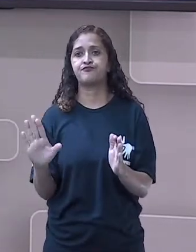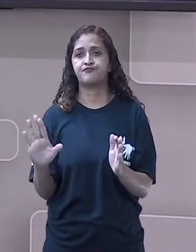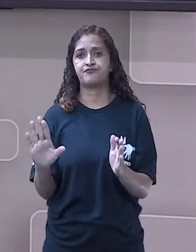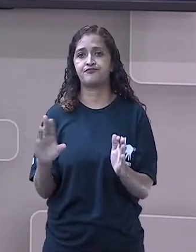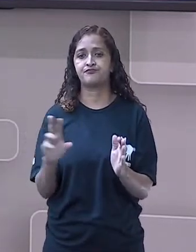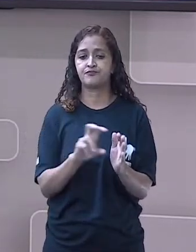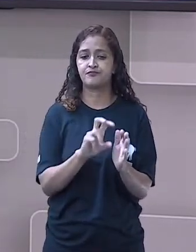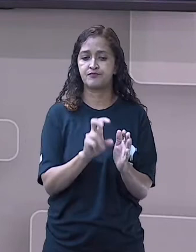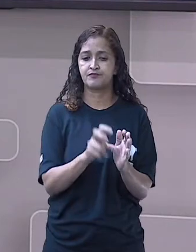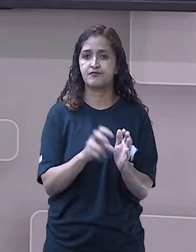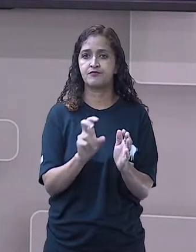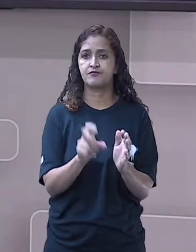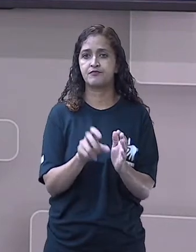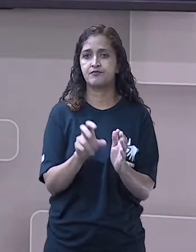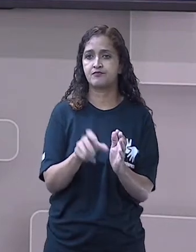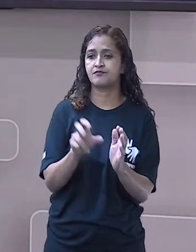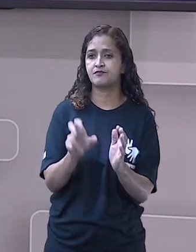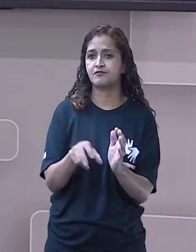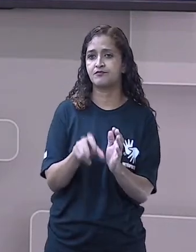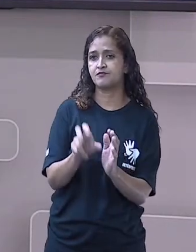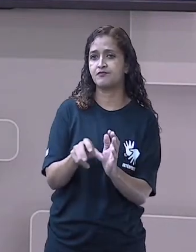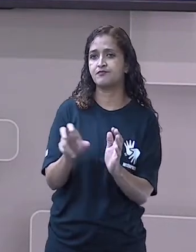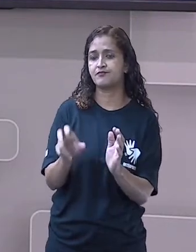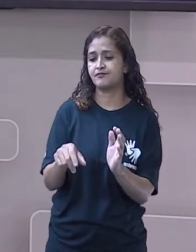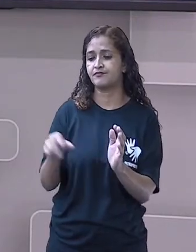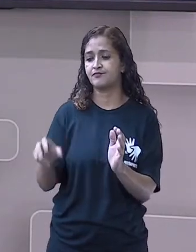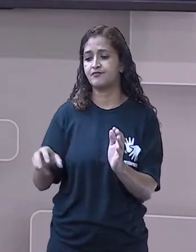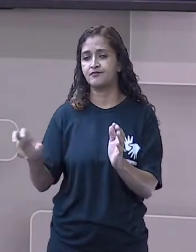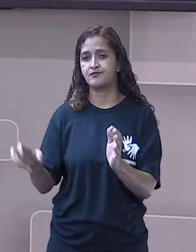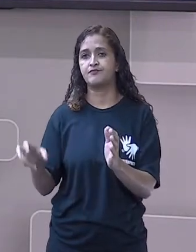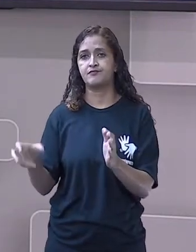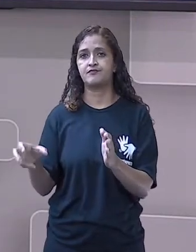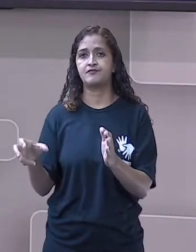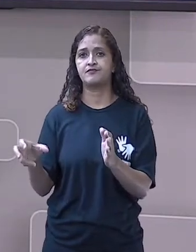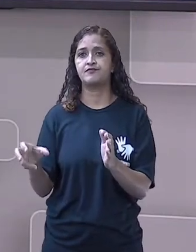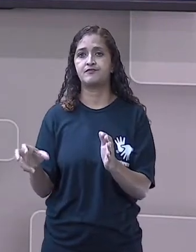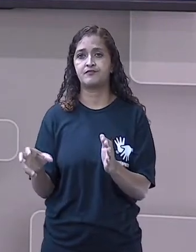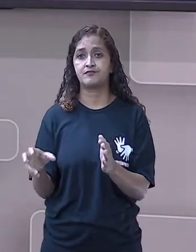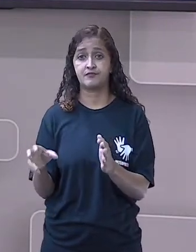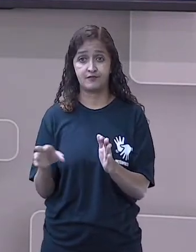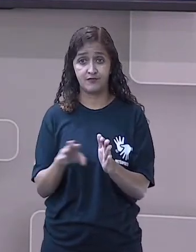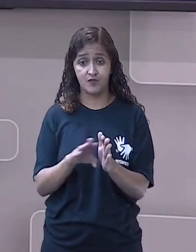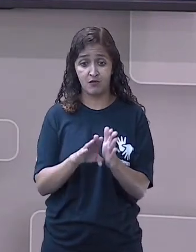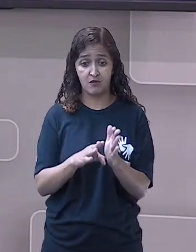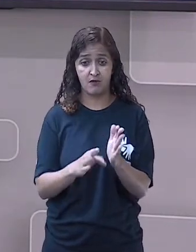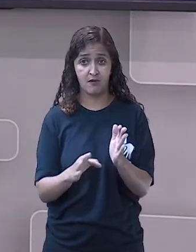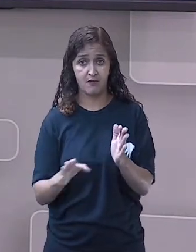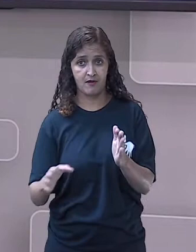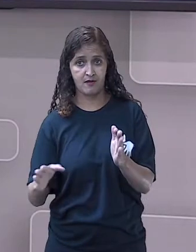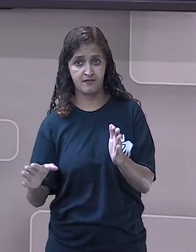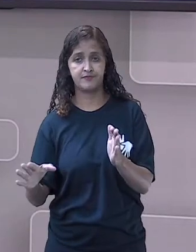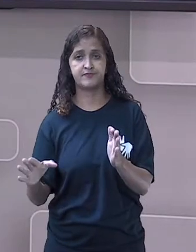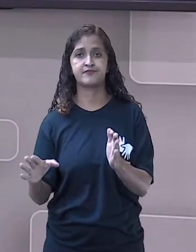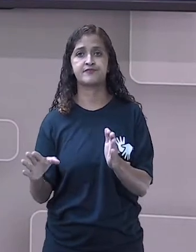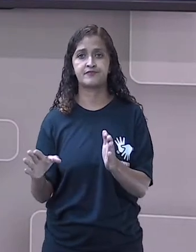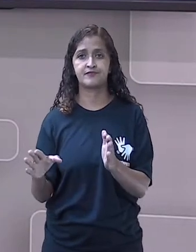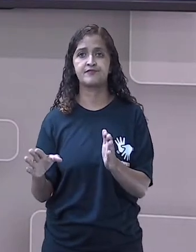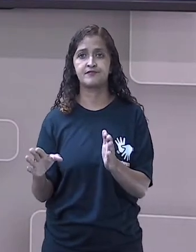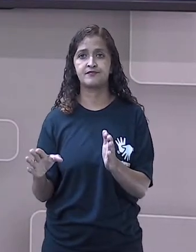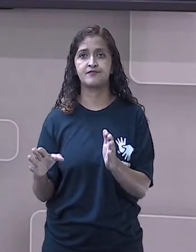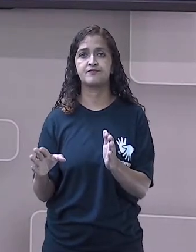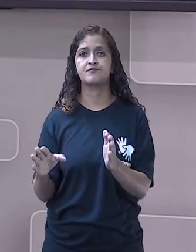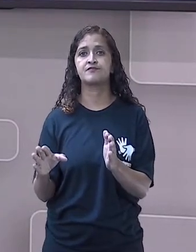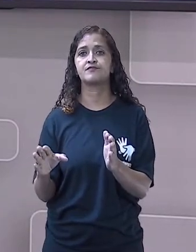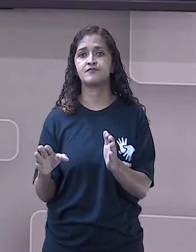vai descendo aos poucos, um por um. E o descer, o diminuir, né,